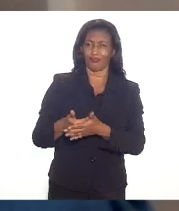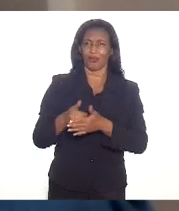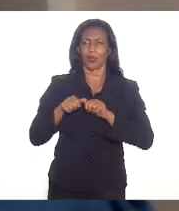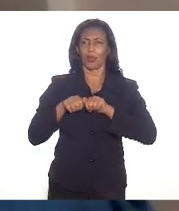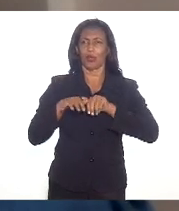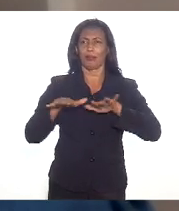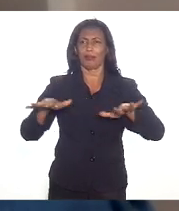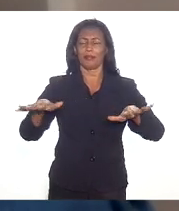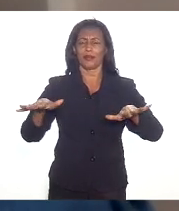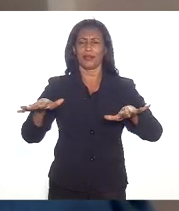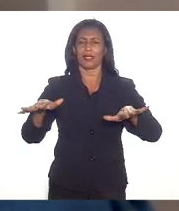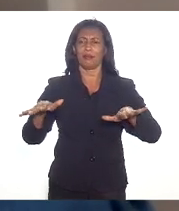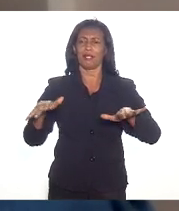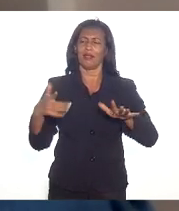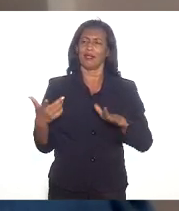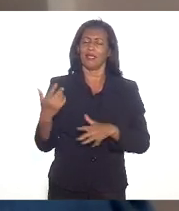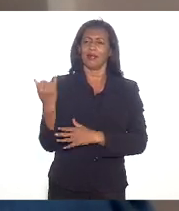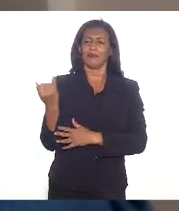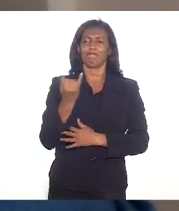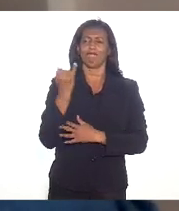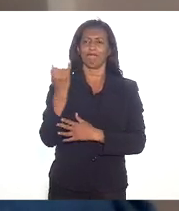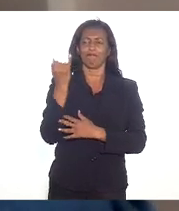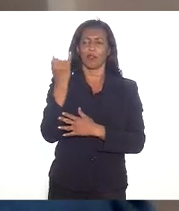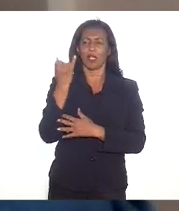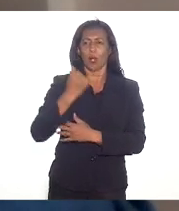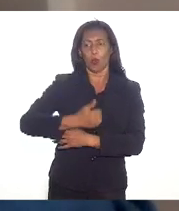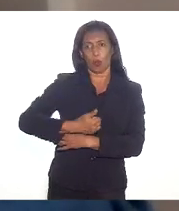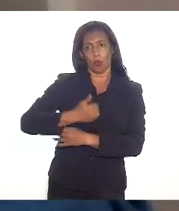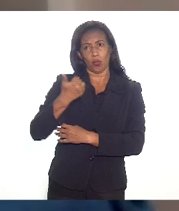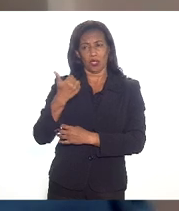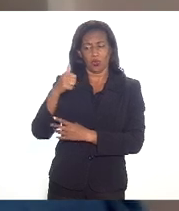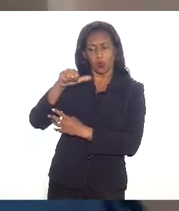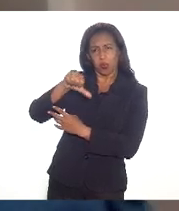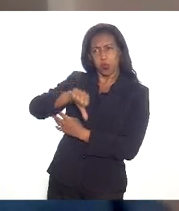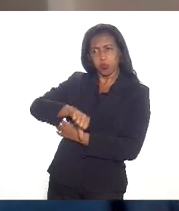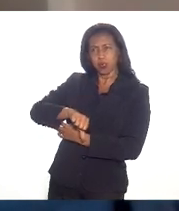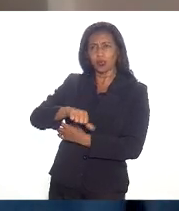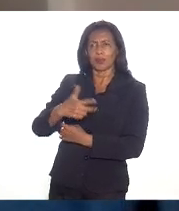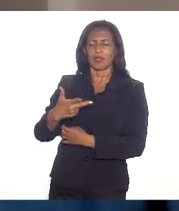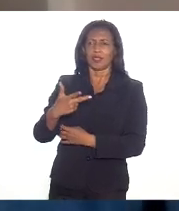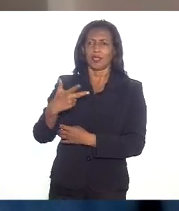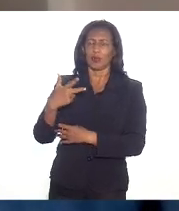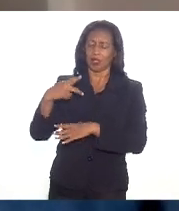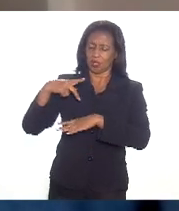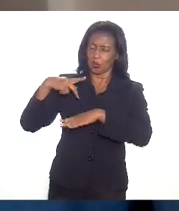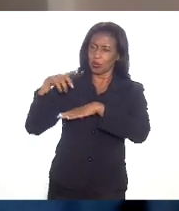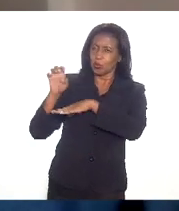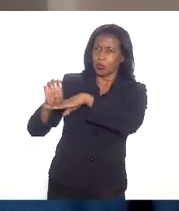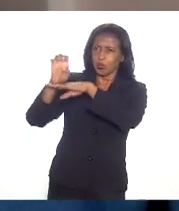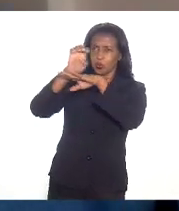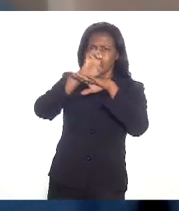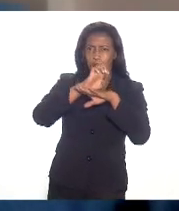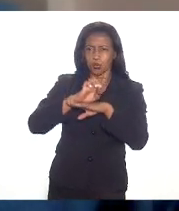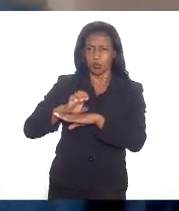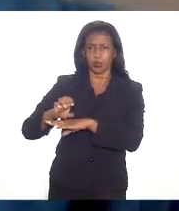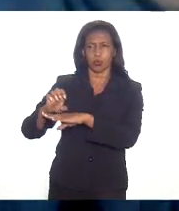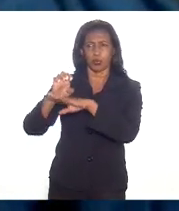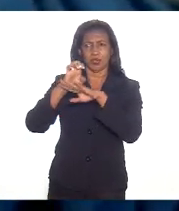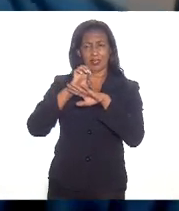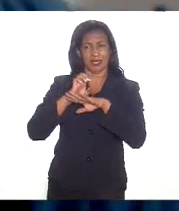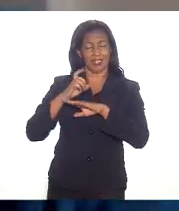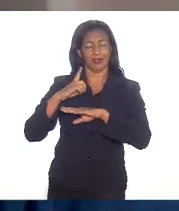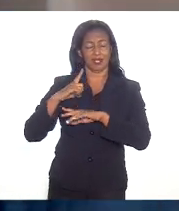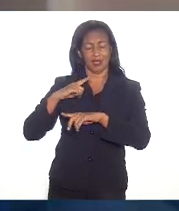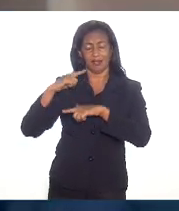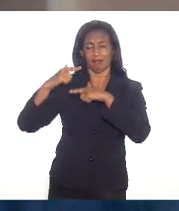e o papel fundamental, positivo ou não, que os Estados nacionais têm tido de enfrentamento da Covid,